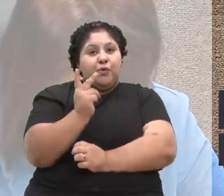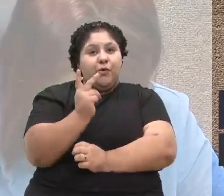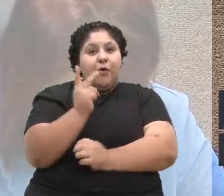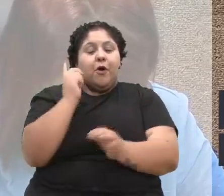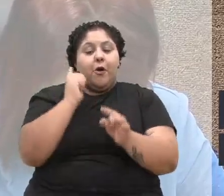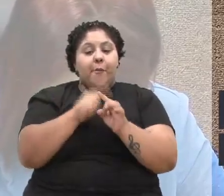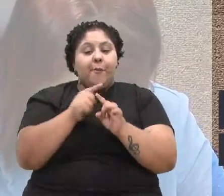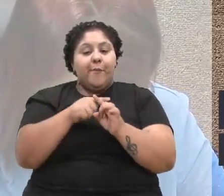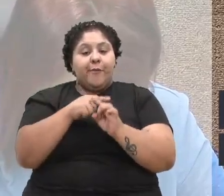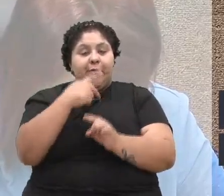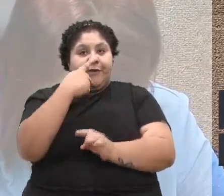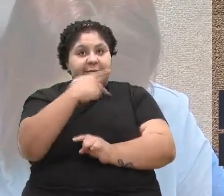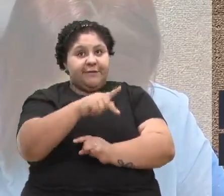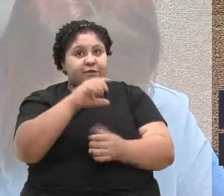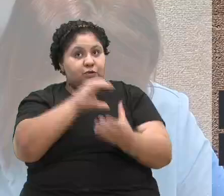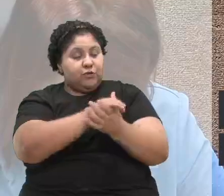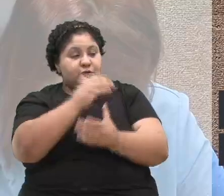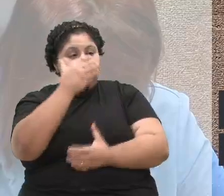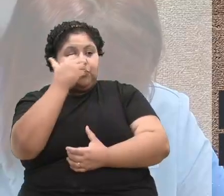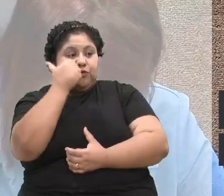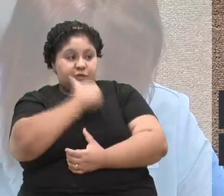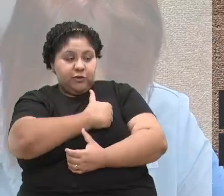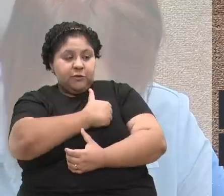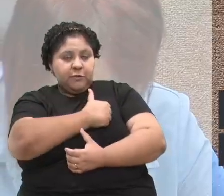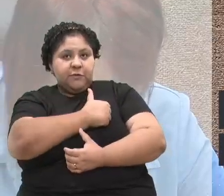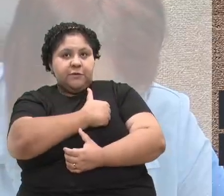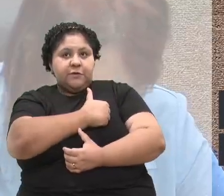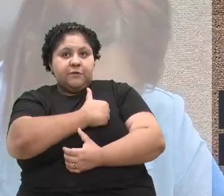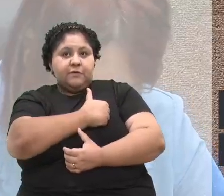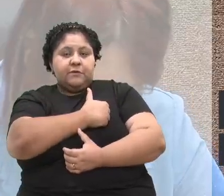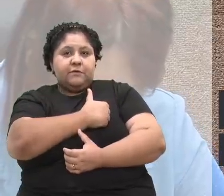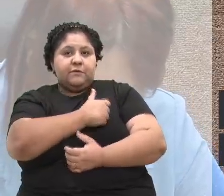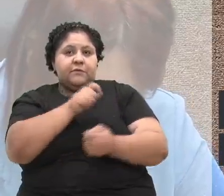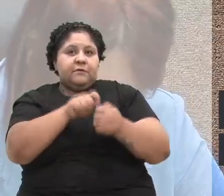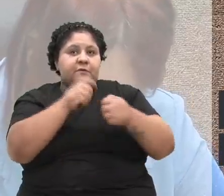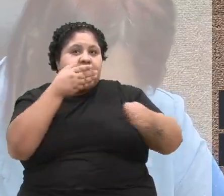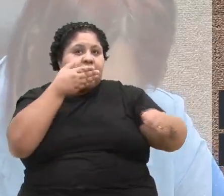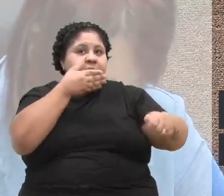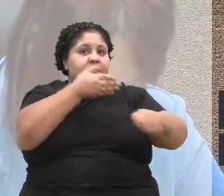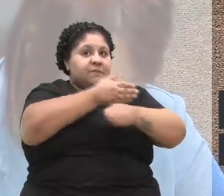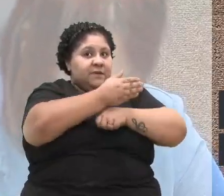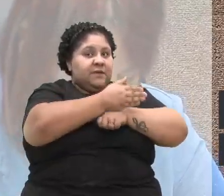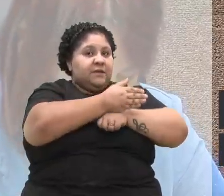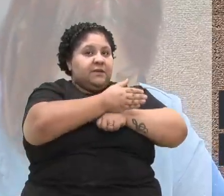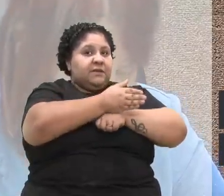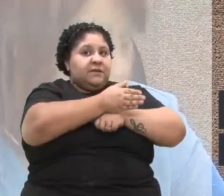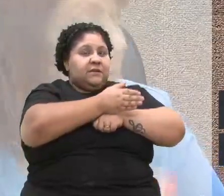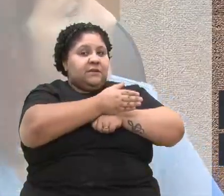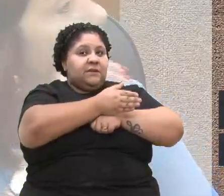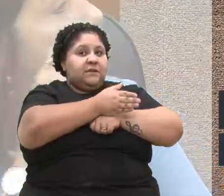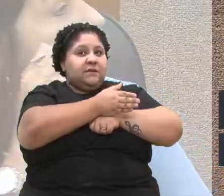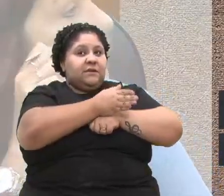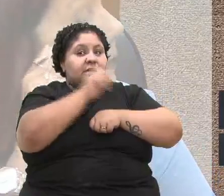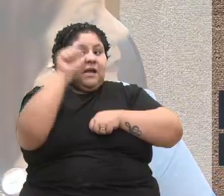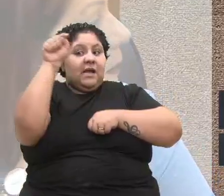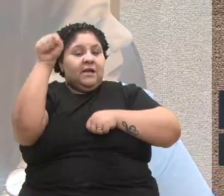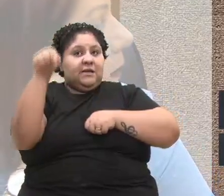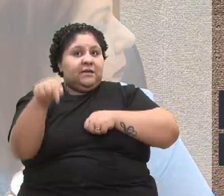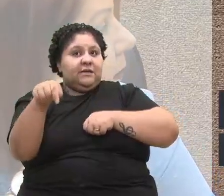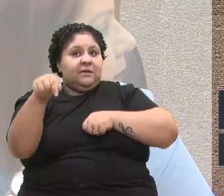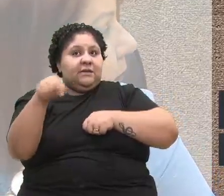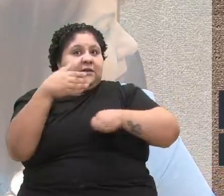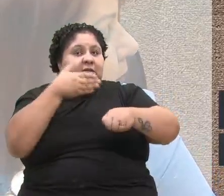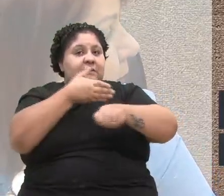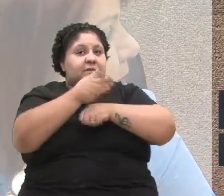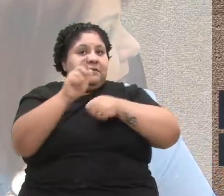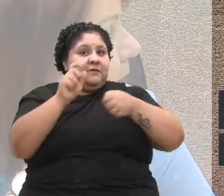esposa, Carmen Salete Perini 11, pertence a esta comunidade. Participava vendendo ingressos para as